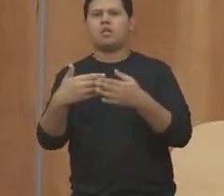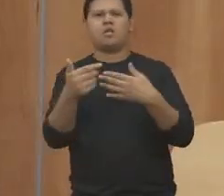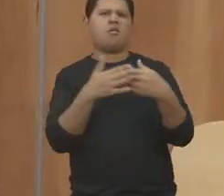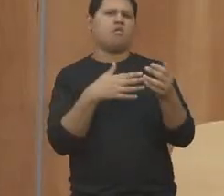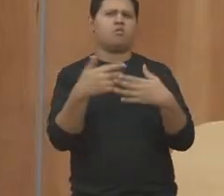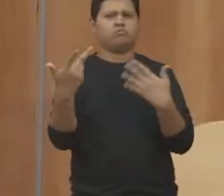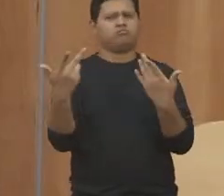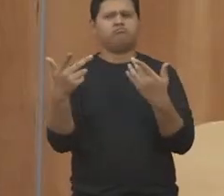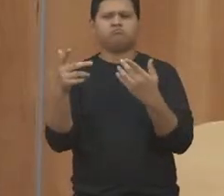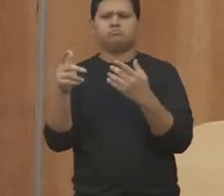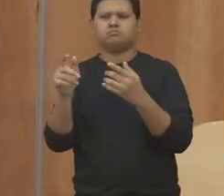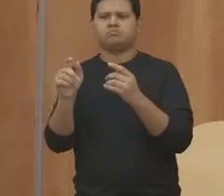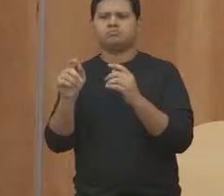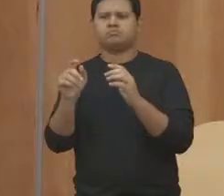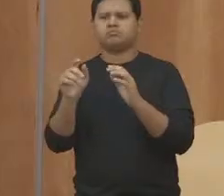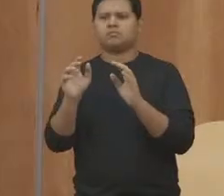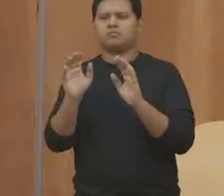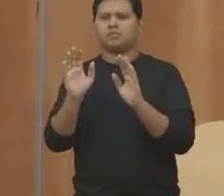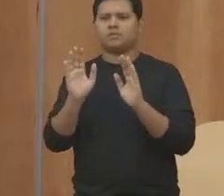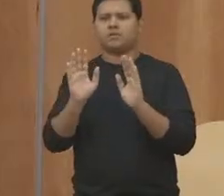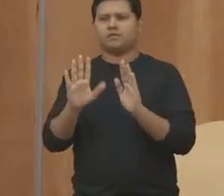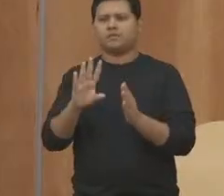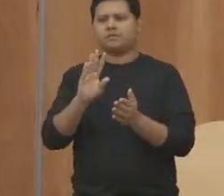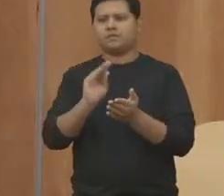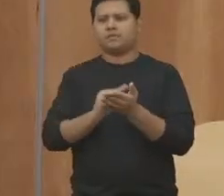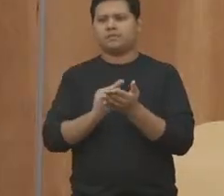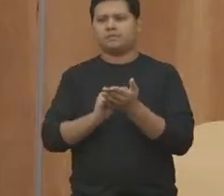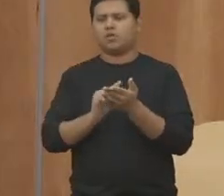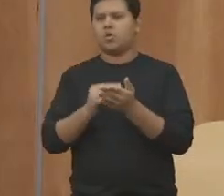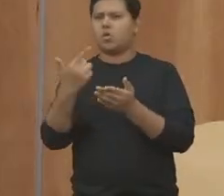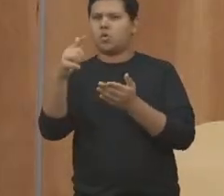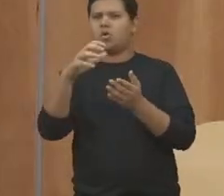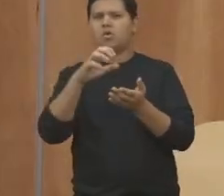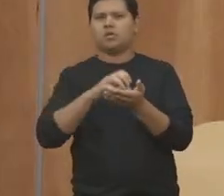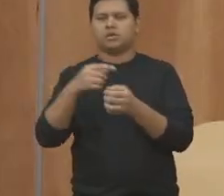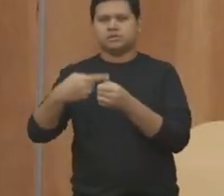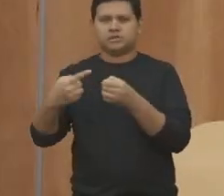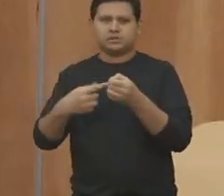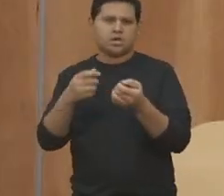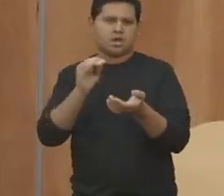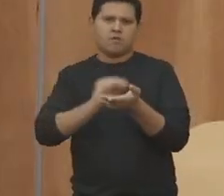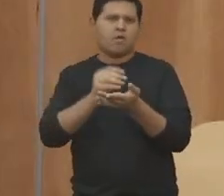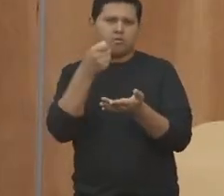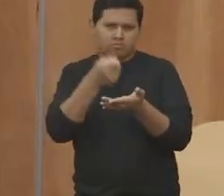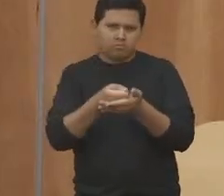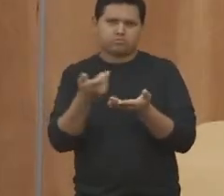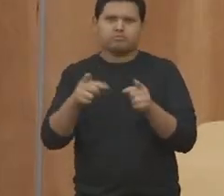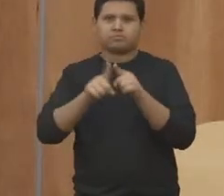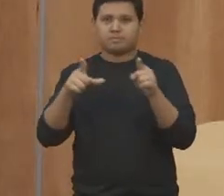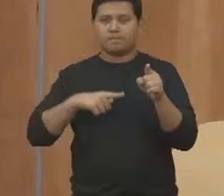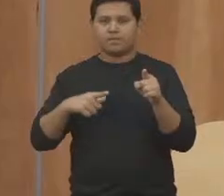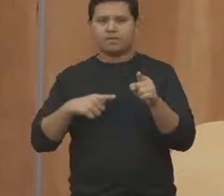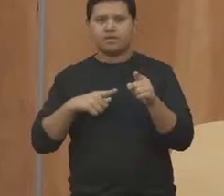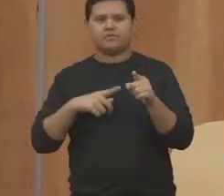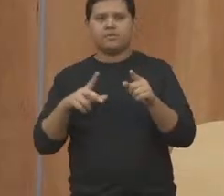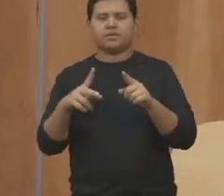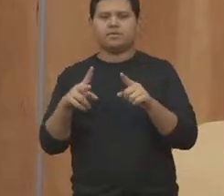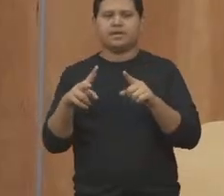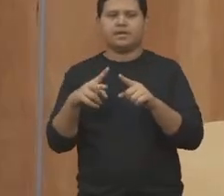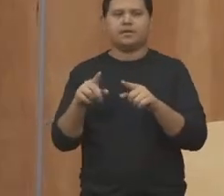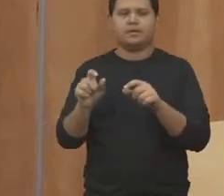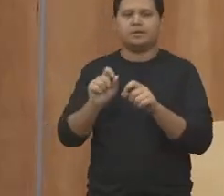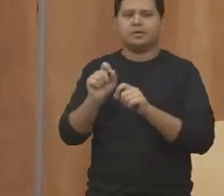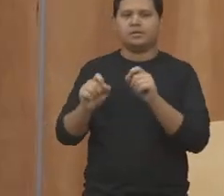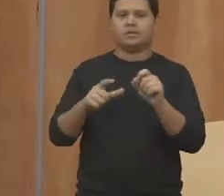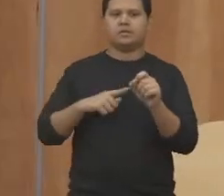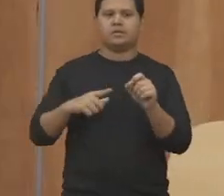alguns segmentos, ele está extremamente defasado em relação a algumas cidades. E como existe uma reforma tributária a caminho,